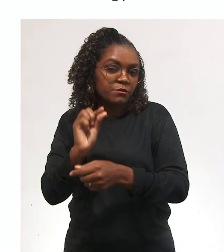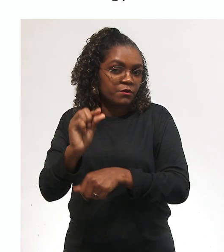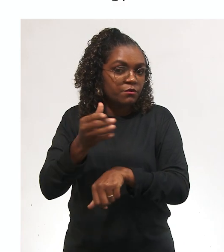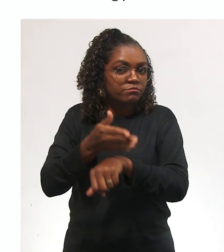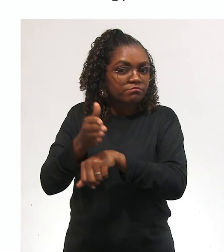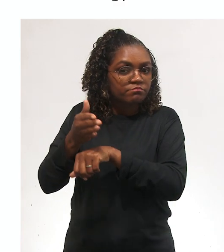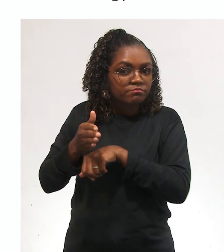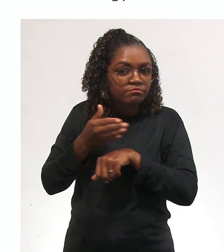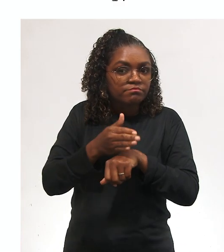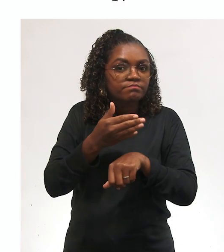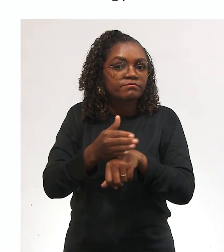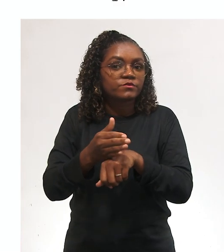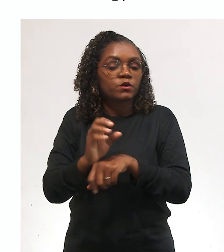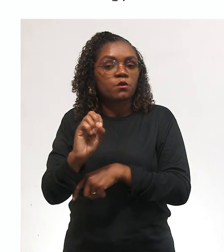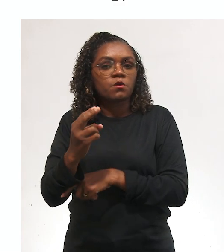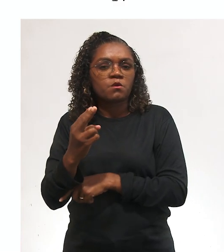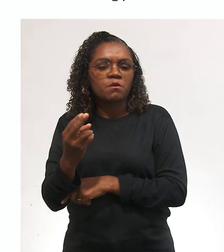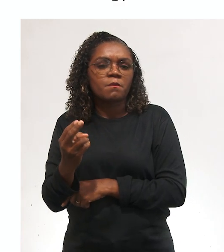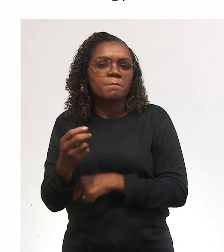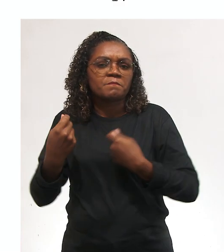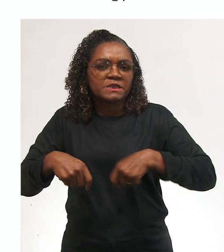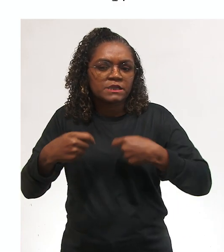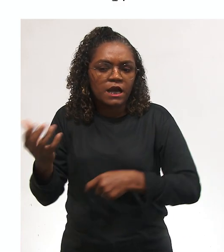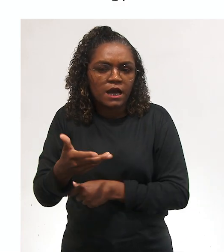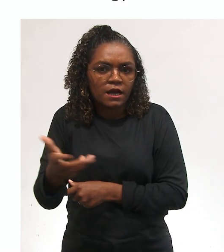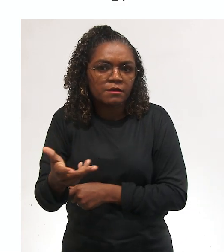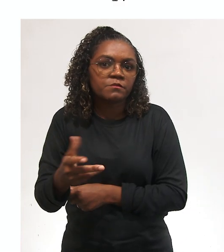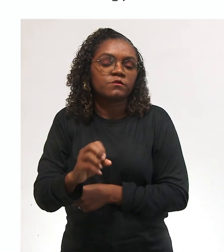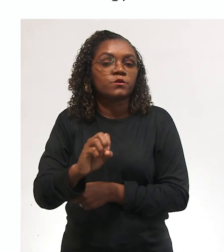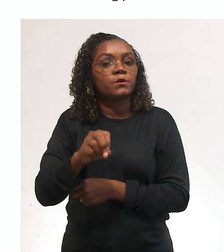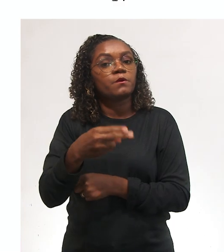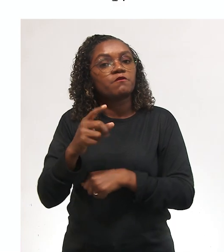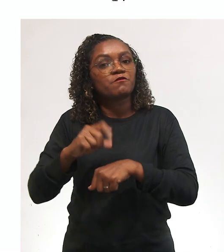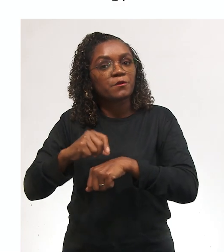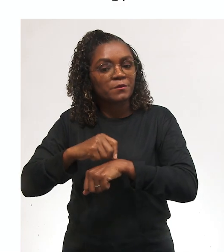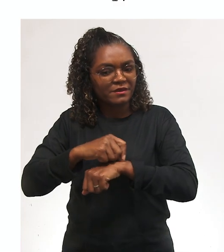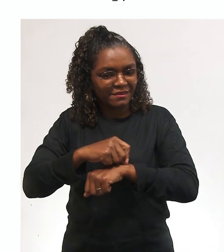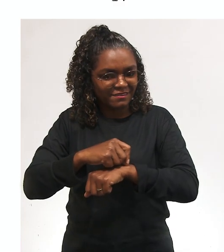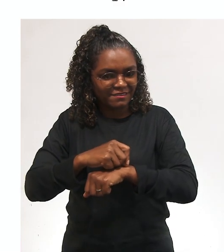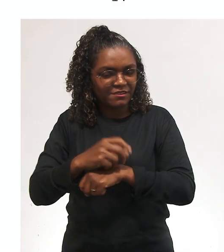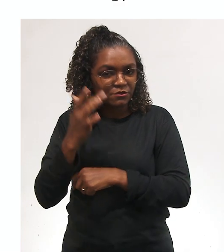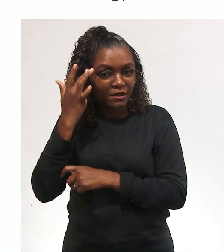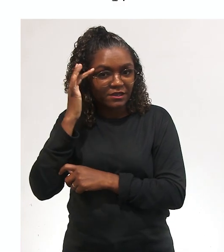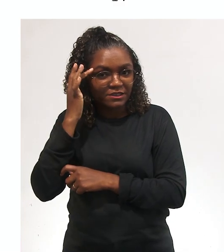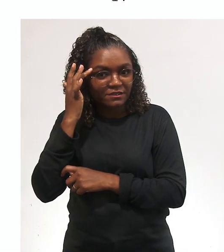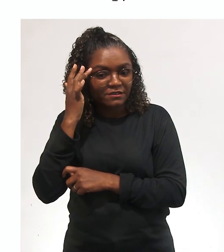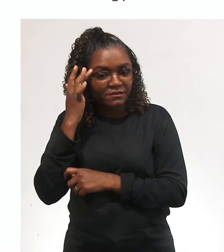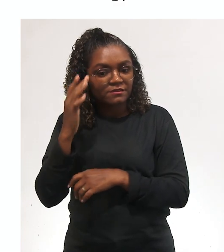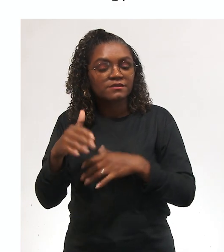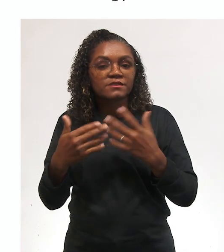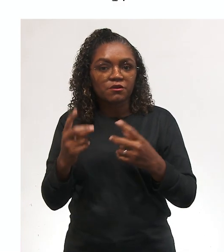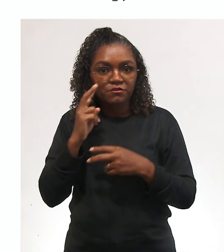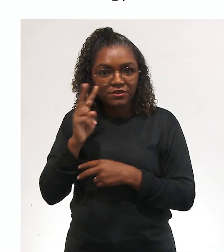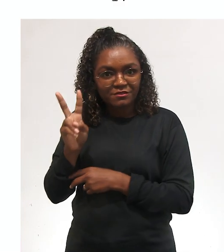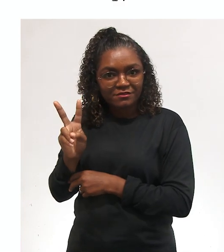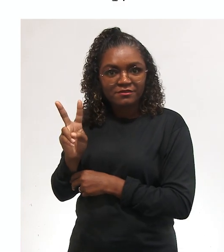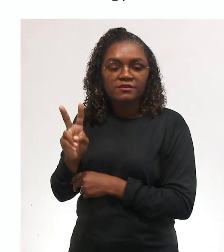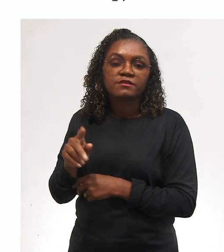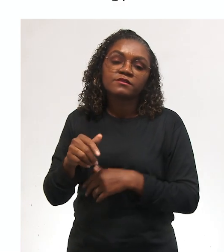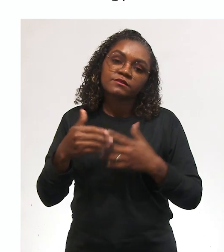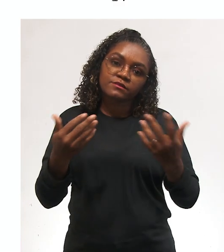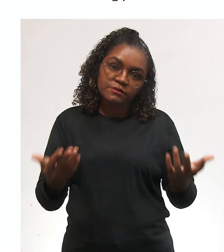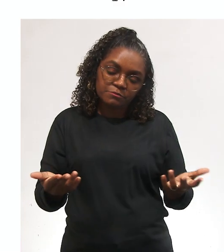de treinamento, disposição, pressa? Olha, será que são as formigas? Bem,